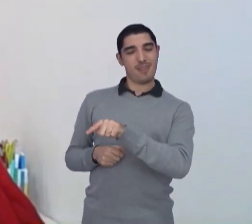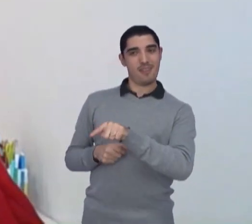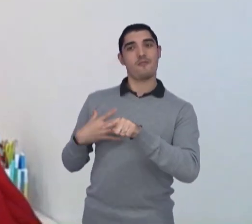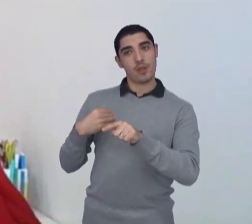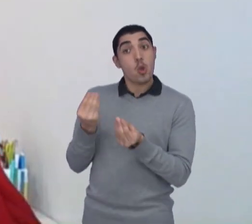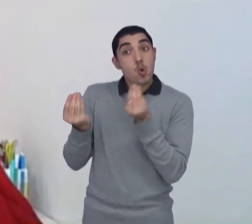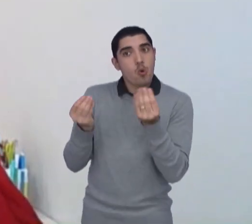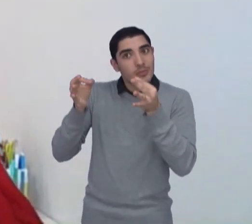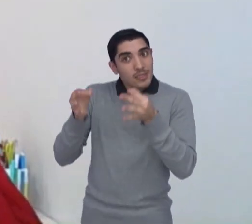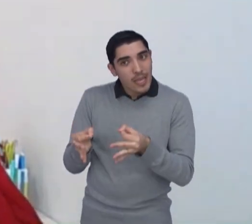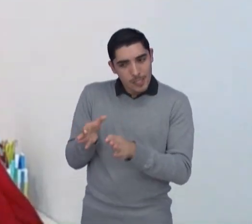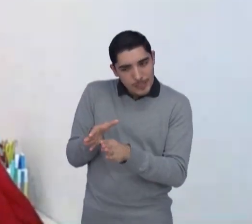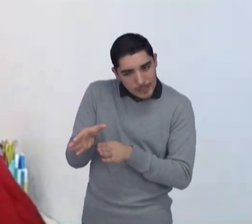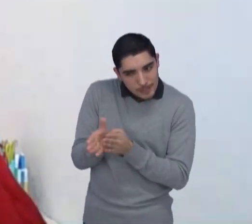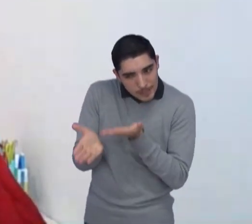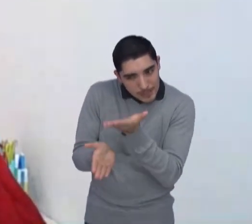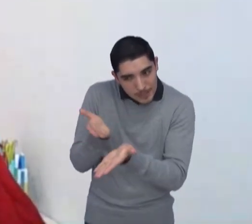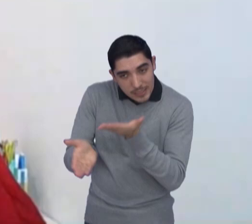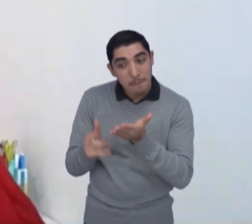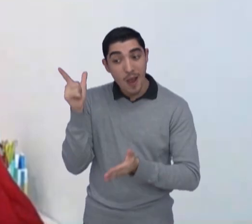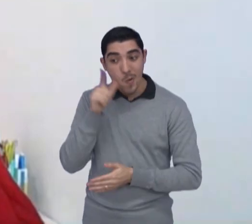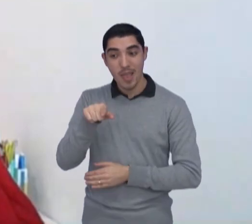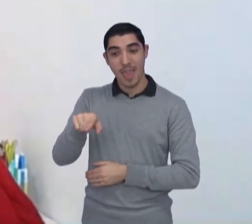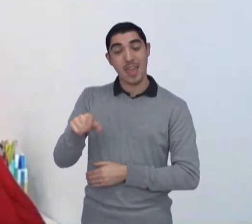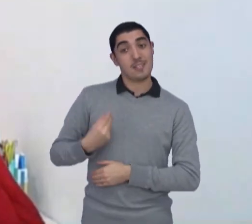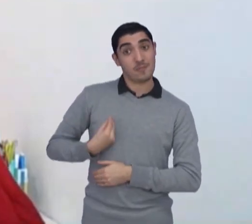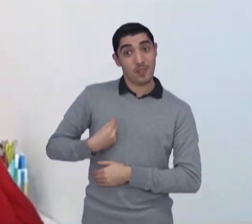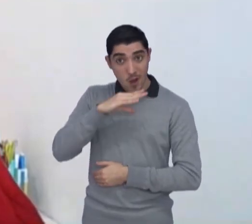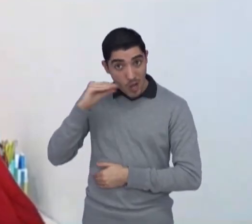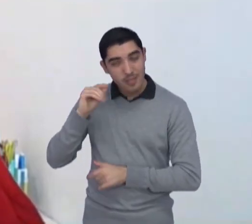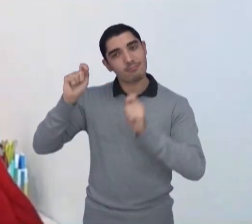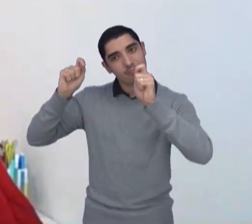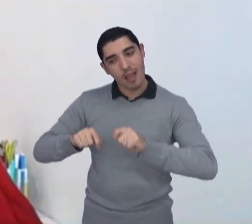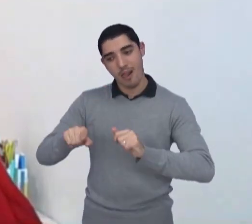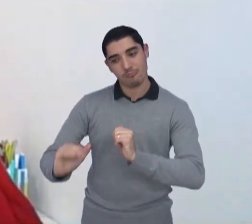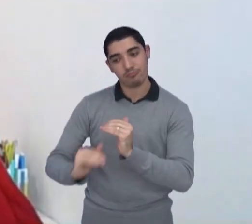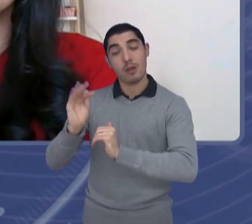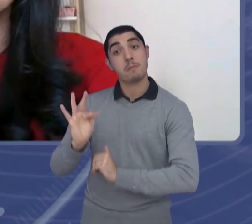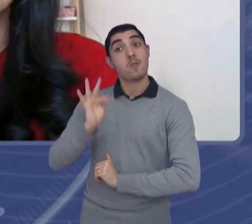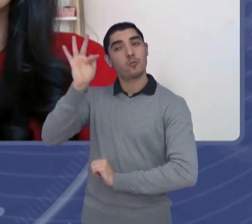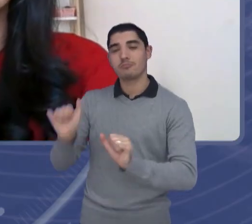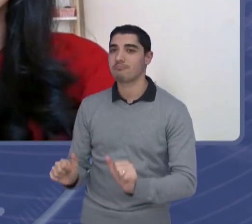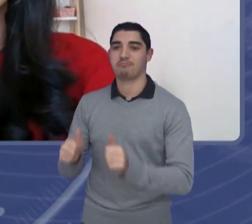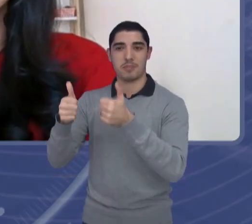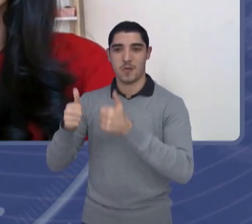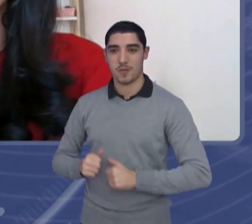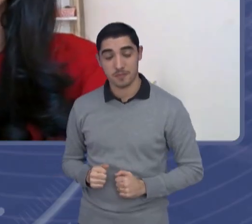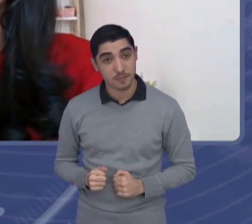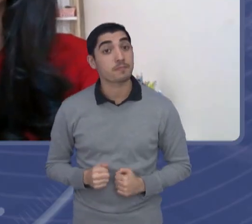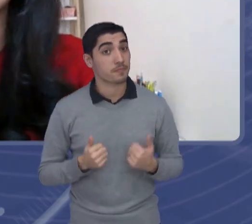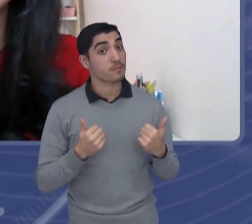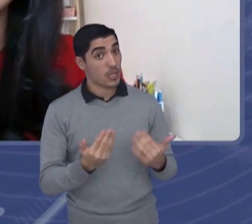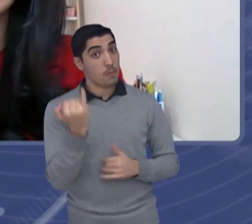eles possam tirar dessa fase o melhor que eles precisam também lá na vida adulta. E saber abordar,